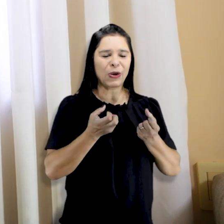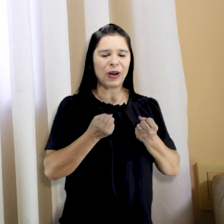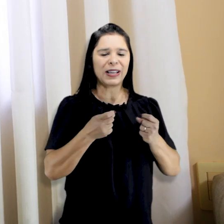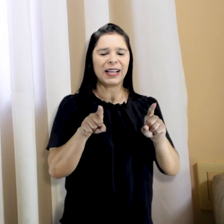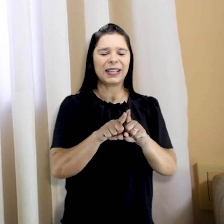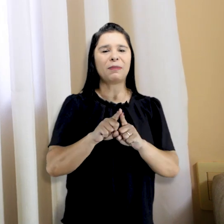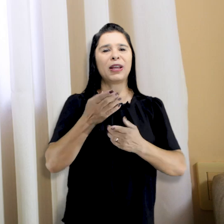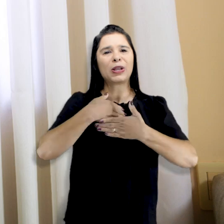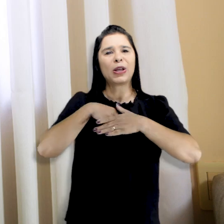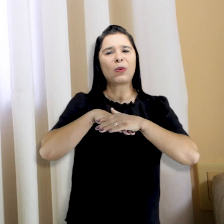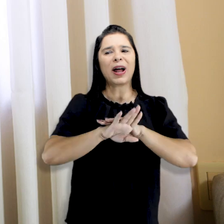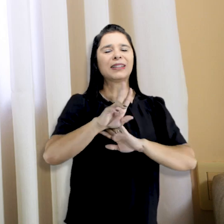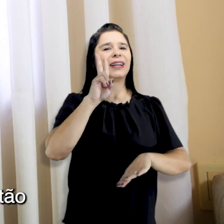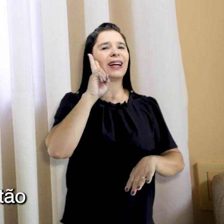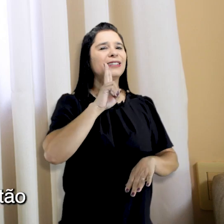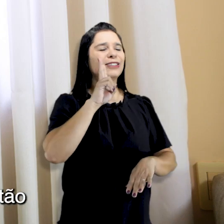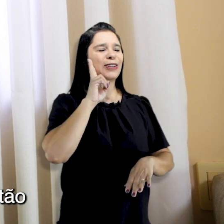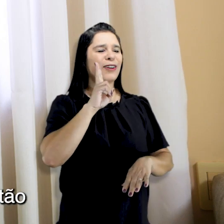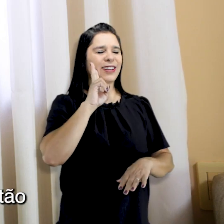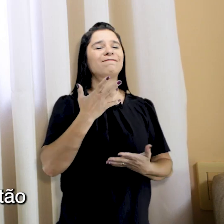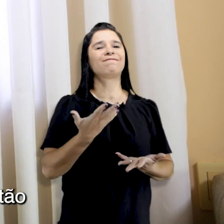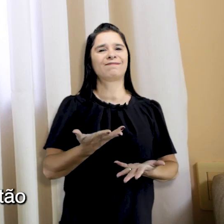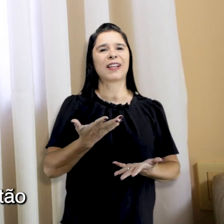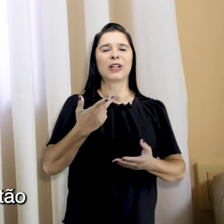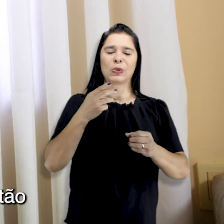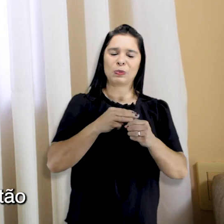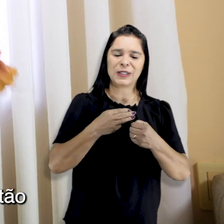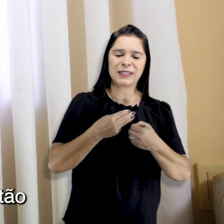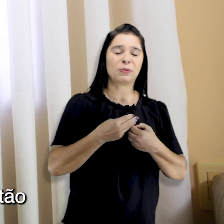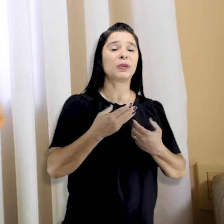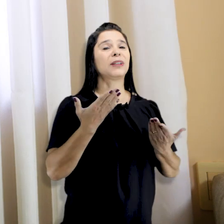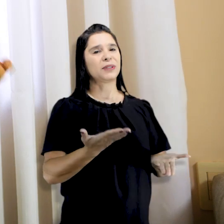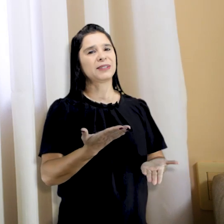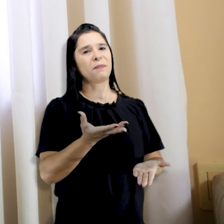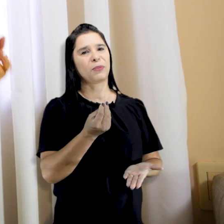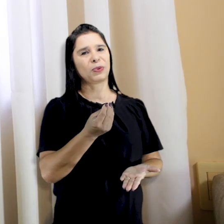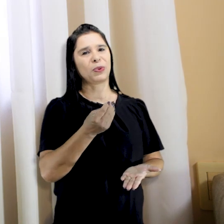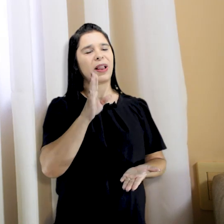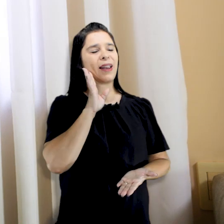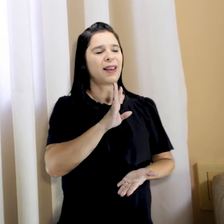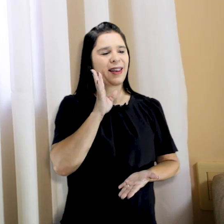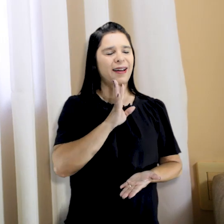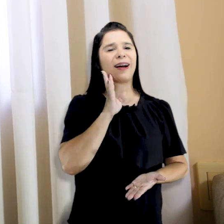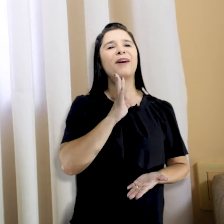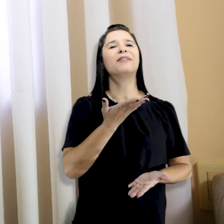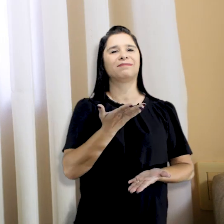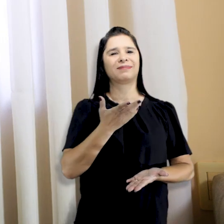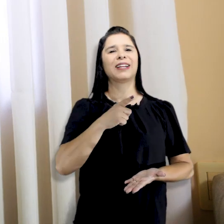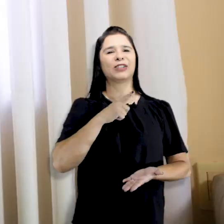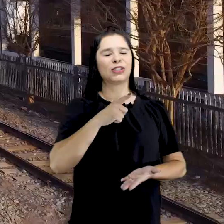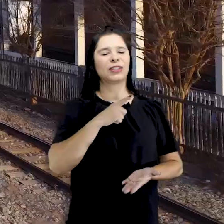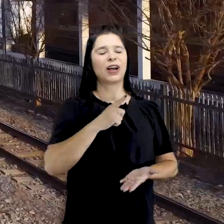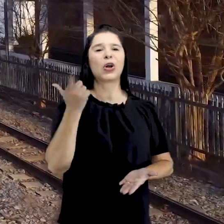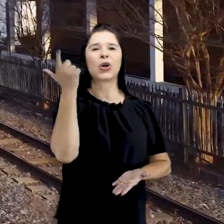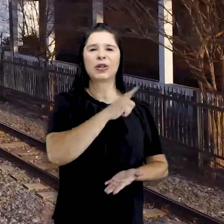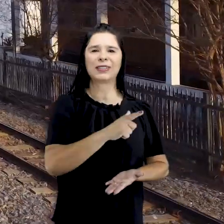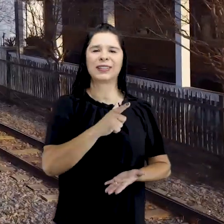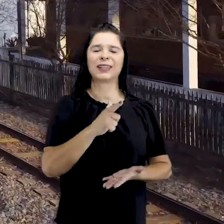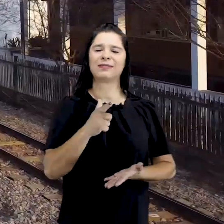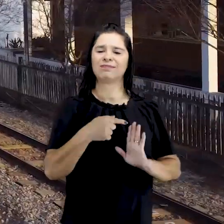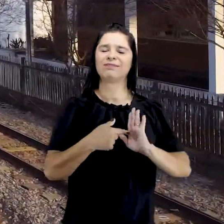história, né, de um município. Então eu achei super legal essa questão mesmo de conseguir trazer isso para o município,